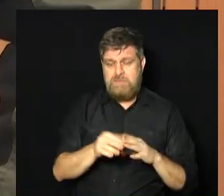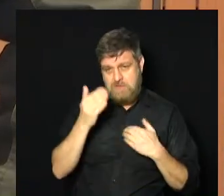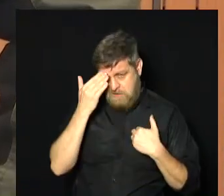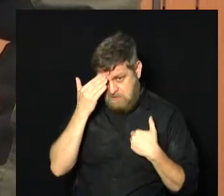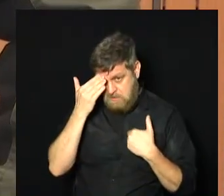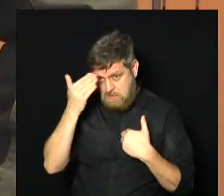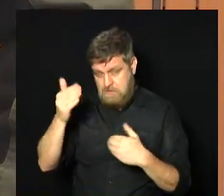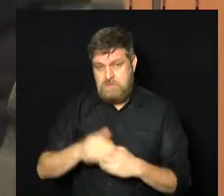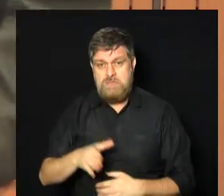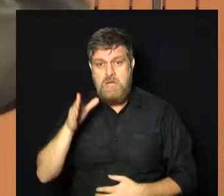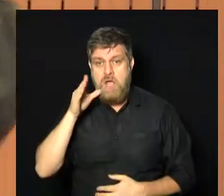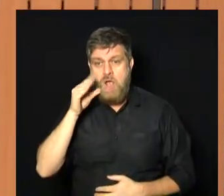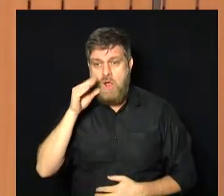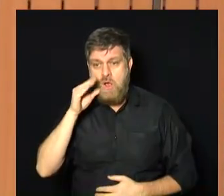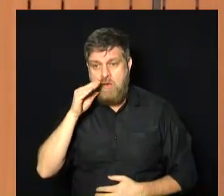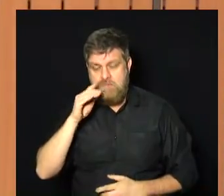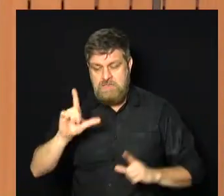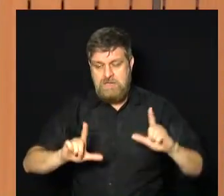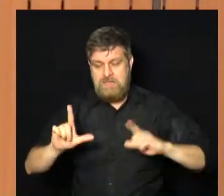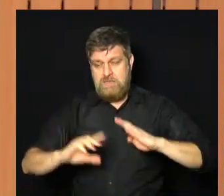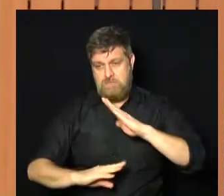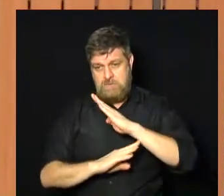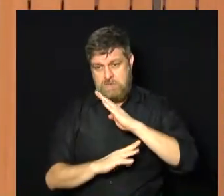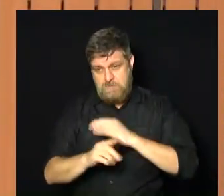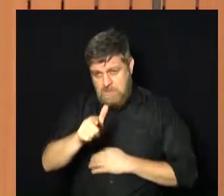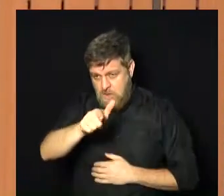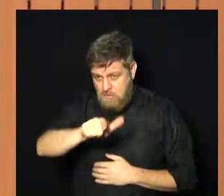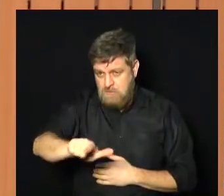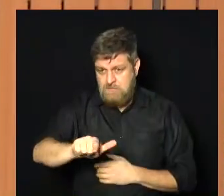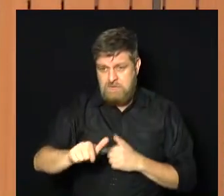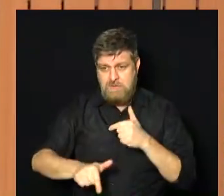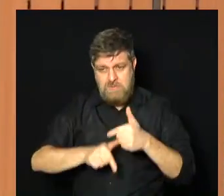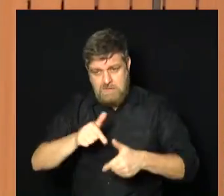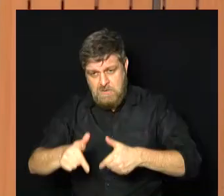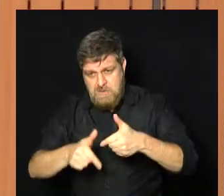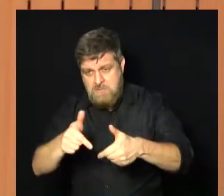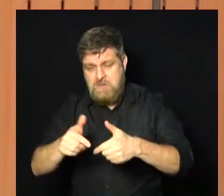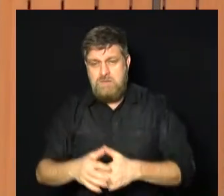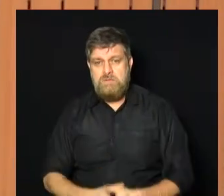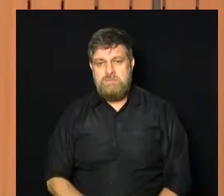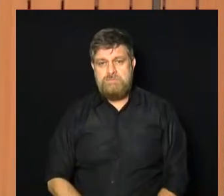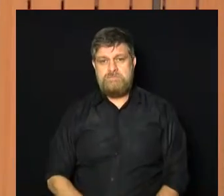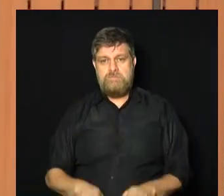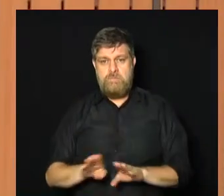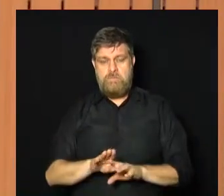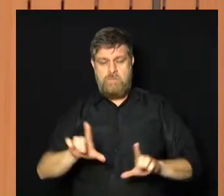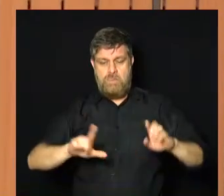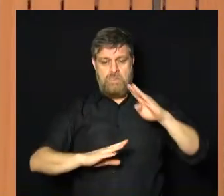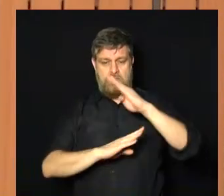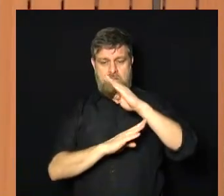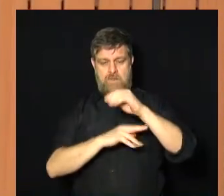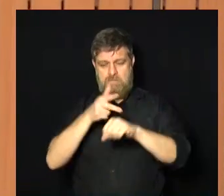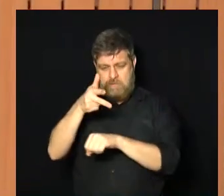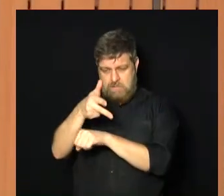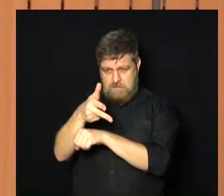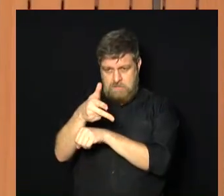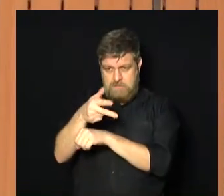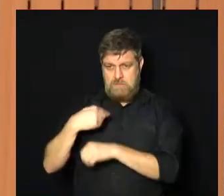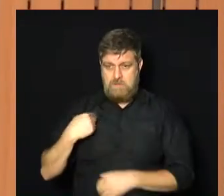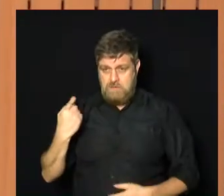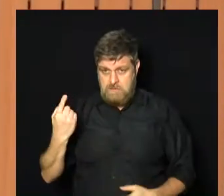os funcionários aqui da Câmara novamente, os trabalhadores, os servidores, TV Câmara, e a gente segue